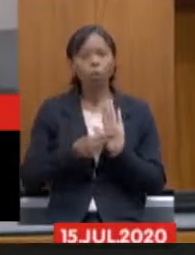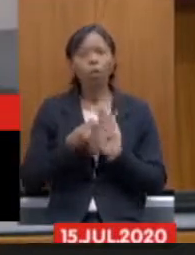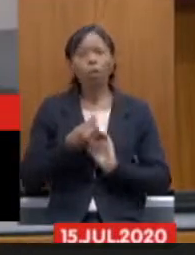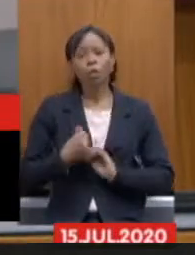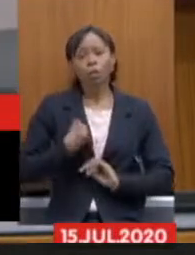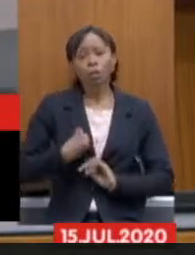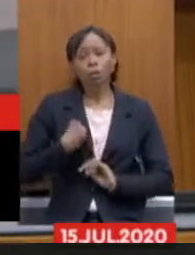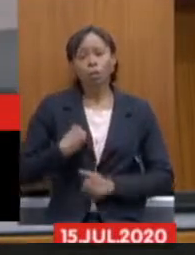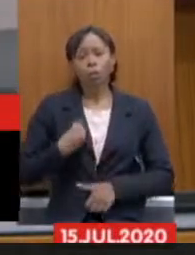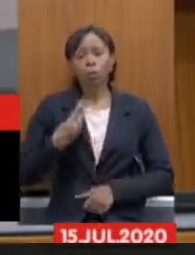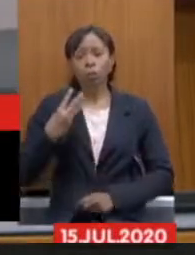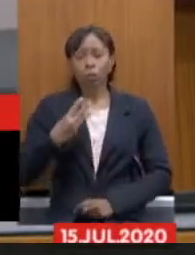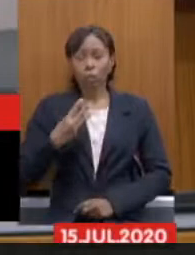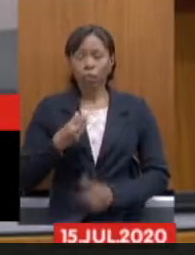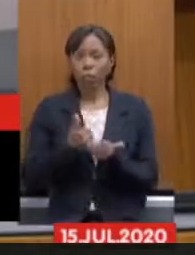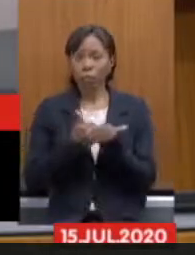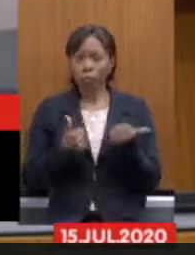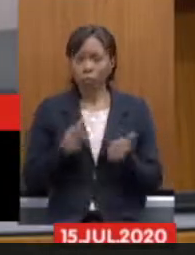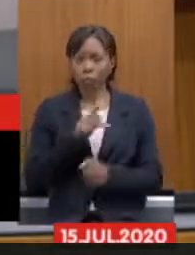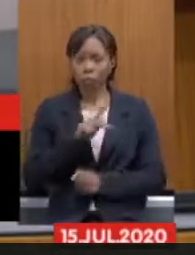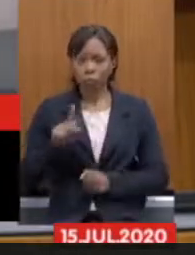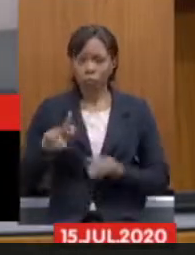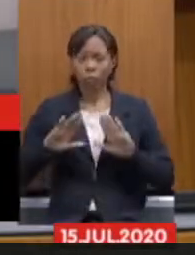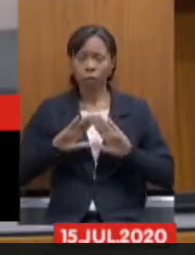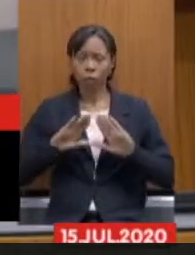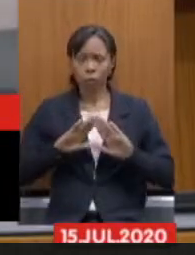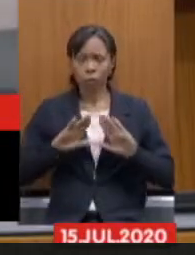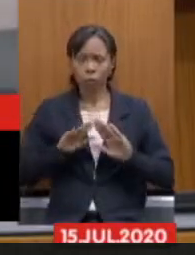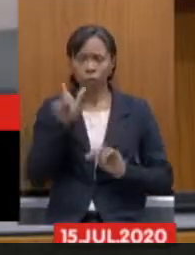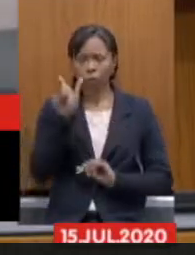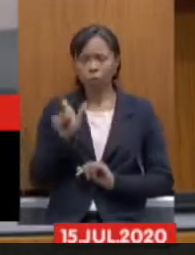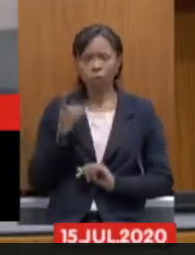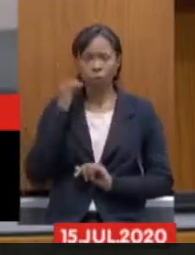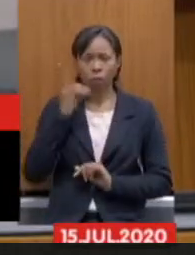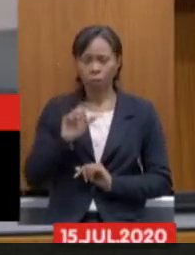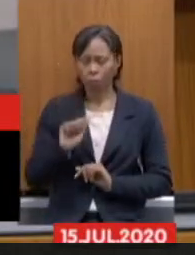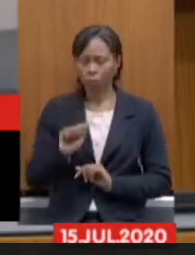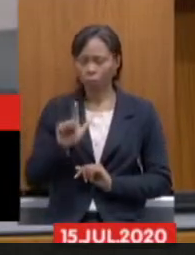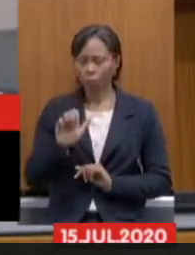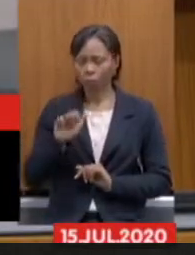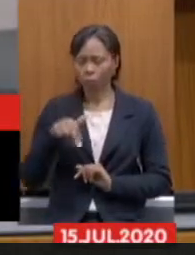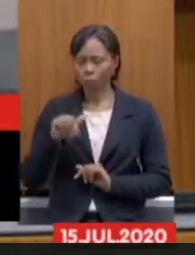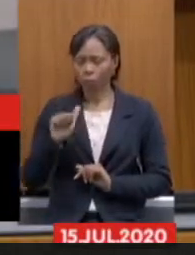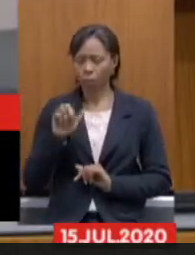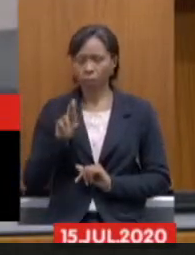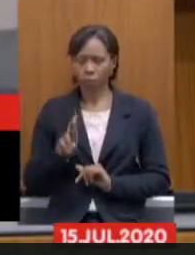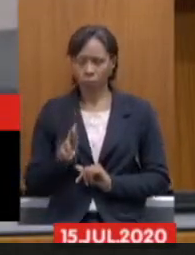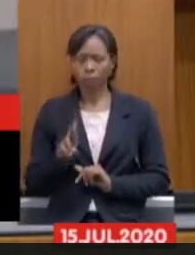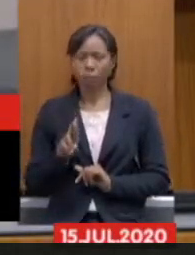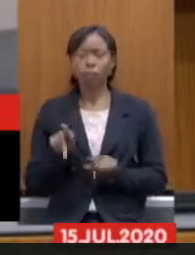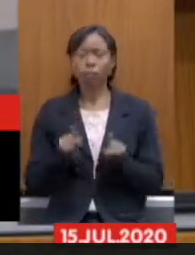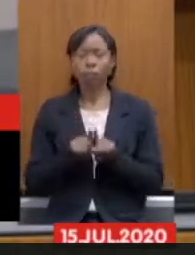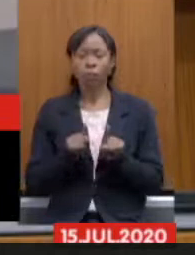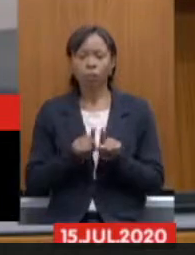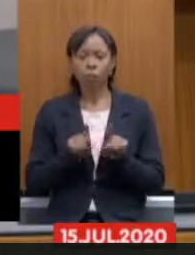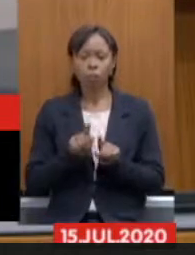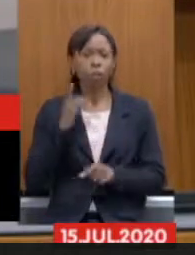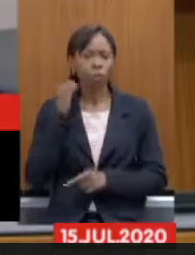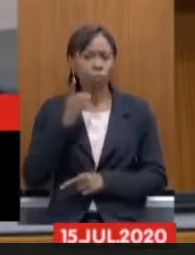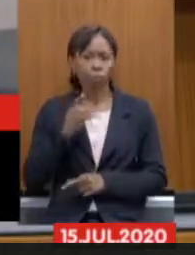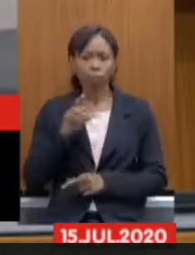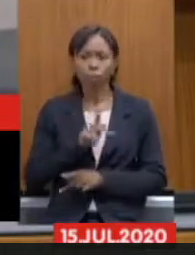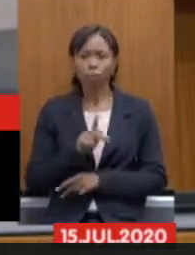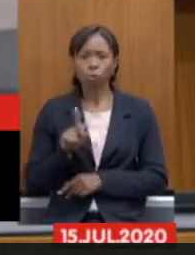a presença do nosso 3º vice-presidente da assembleia deputado alencar da silveira júnior e também do